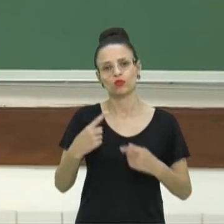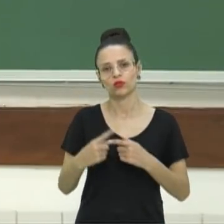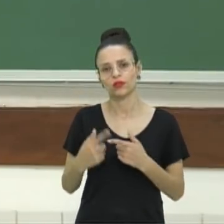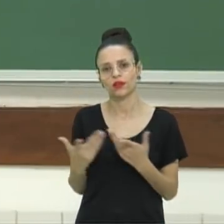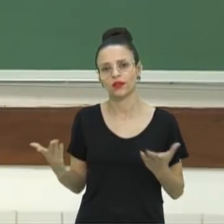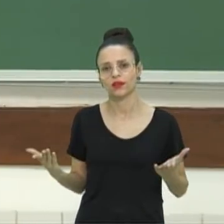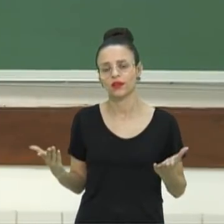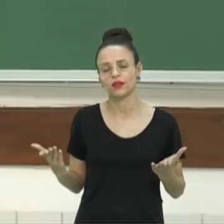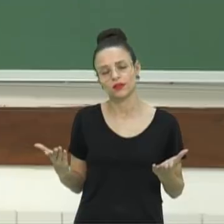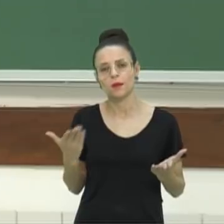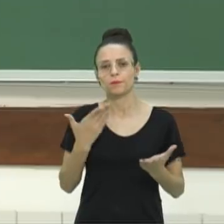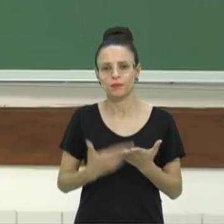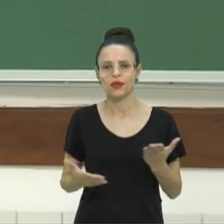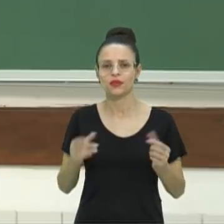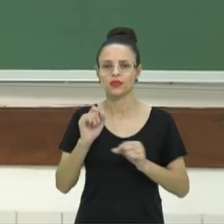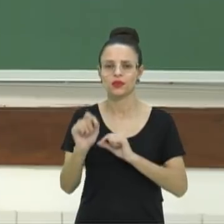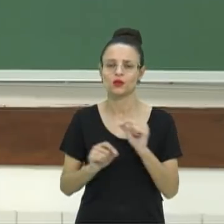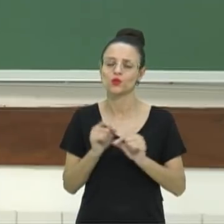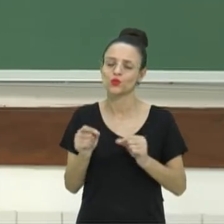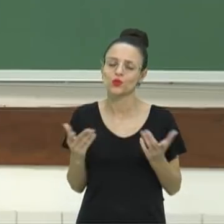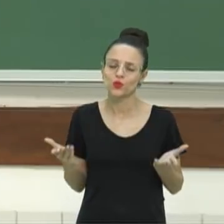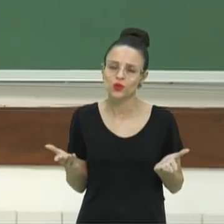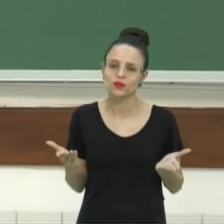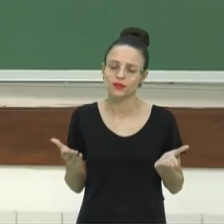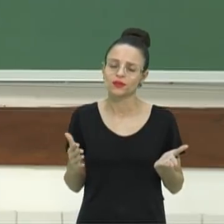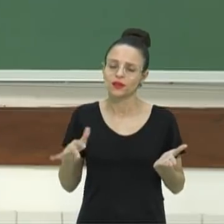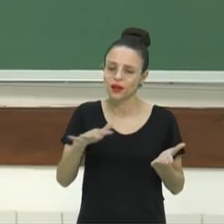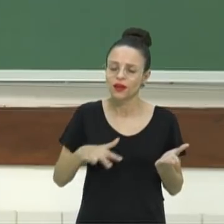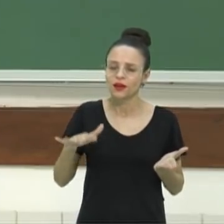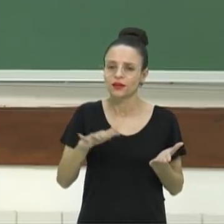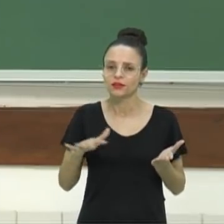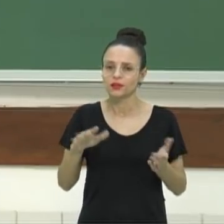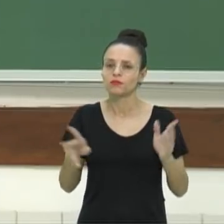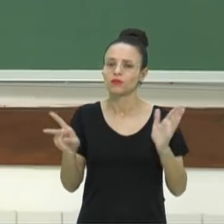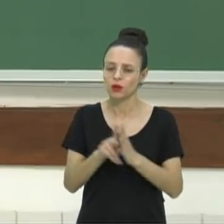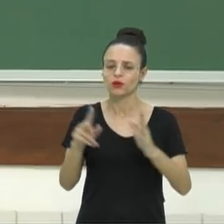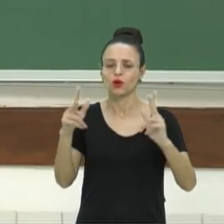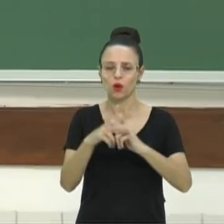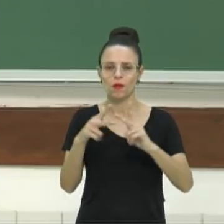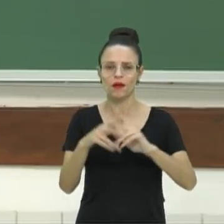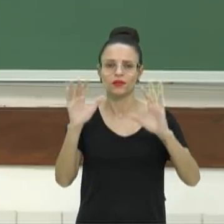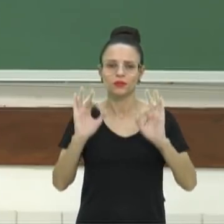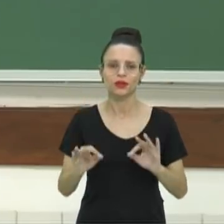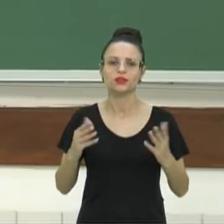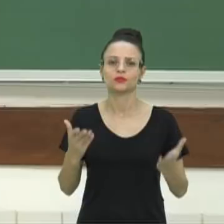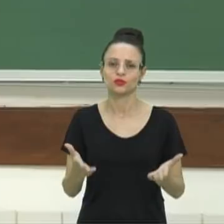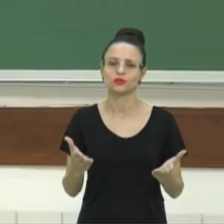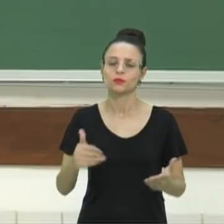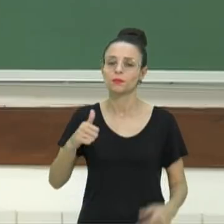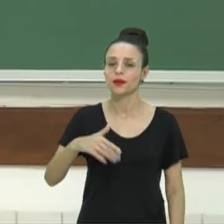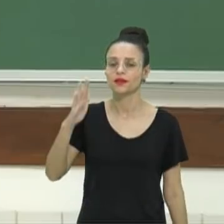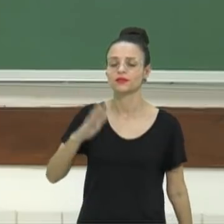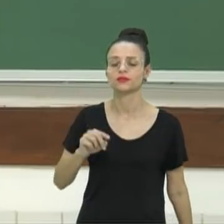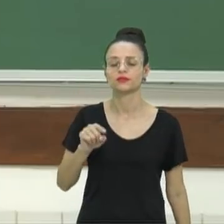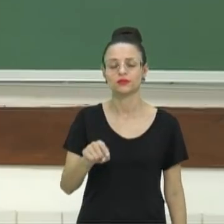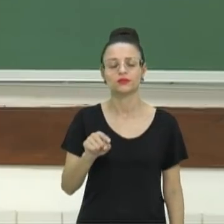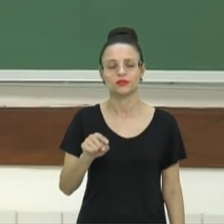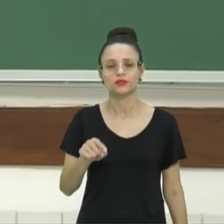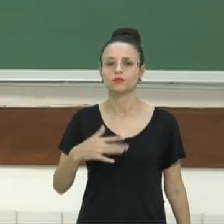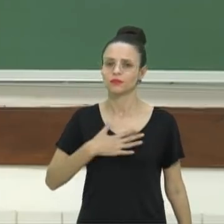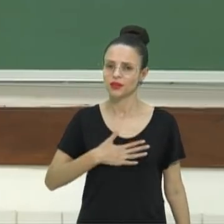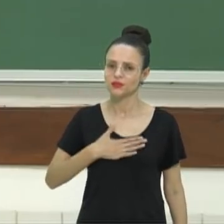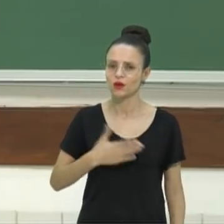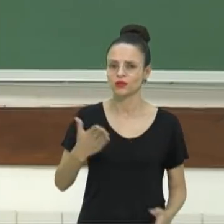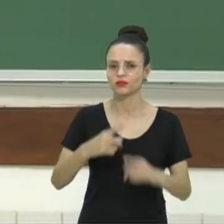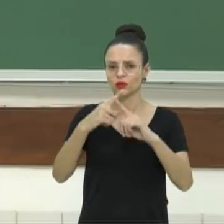ali um pouco da parte de combate em si, né? Da parte mais prazerosa